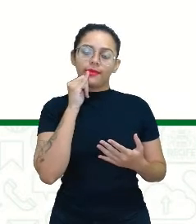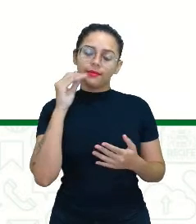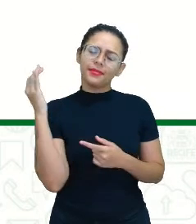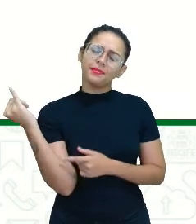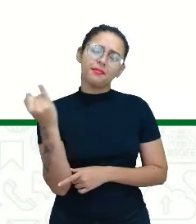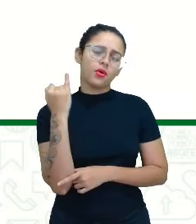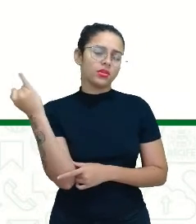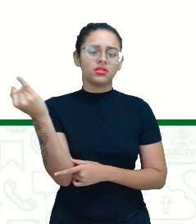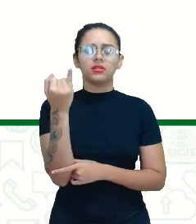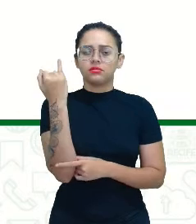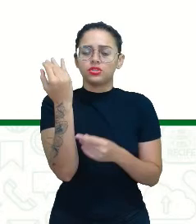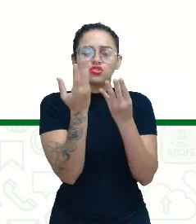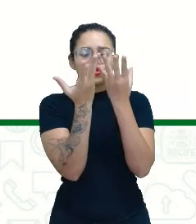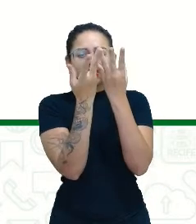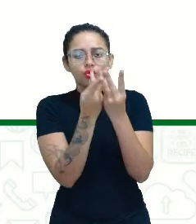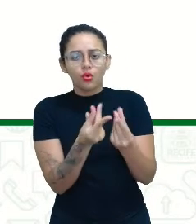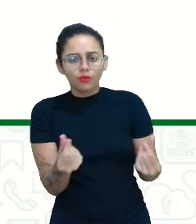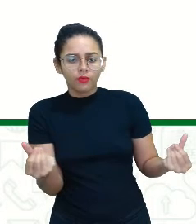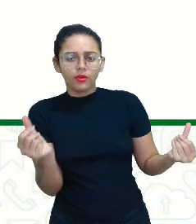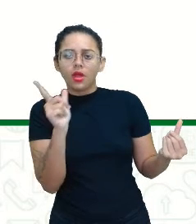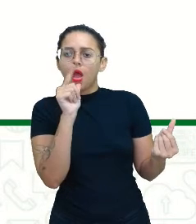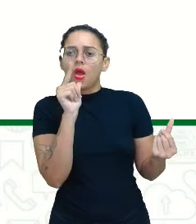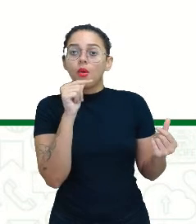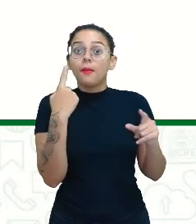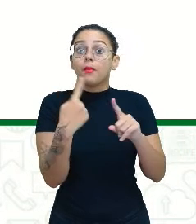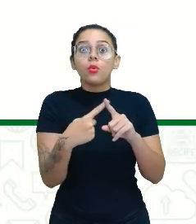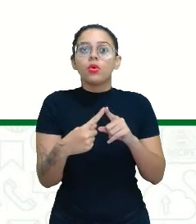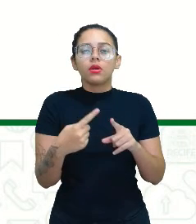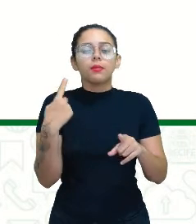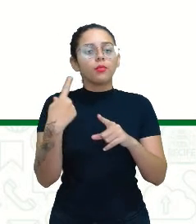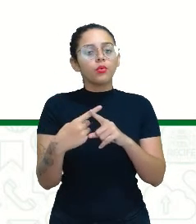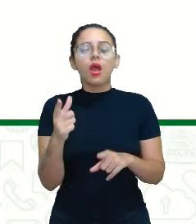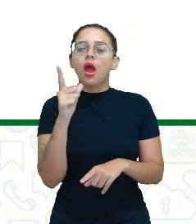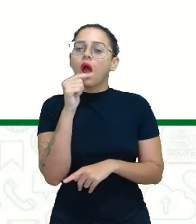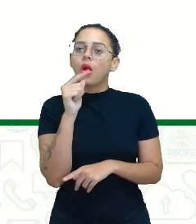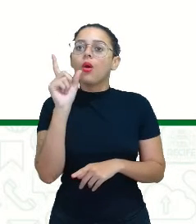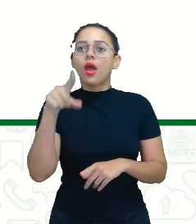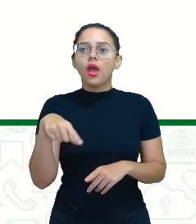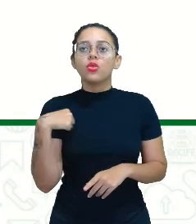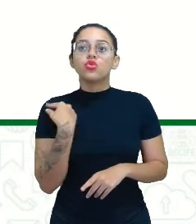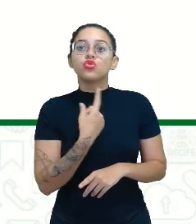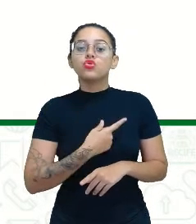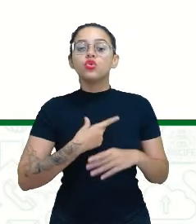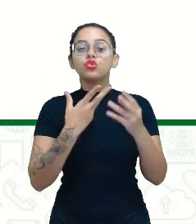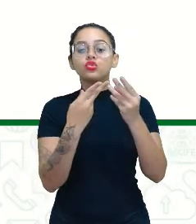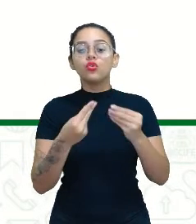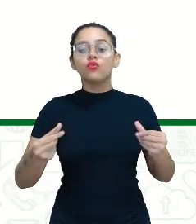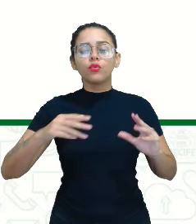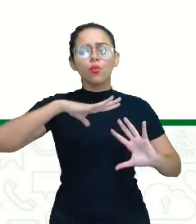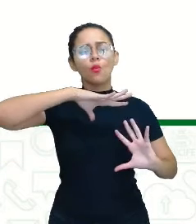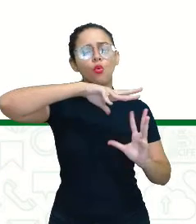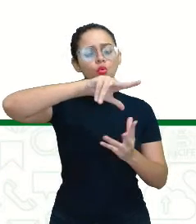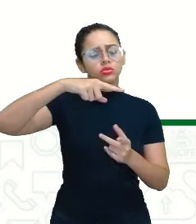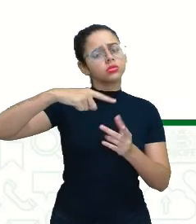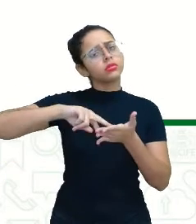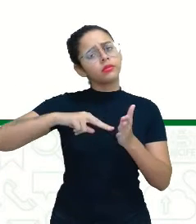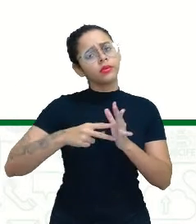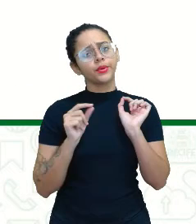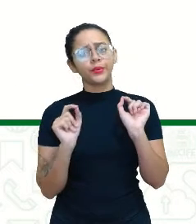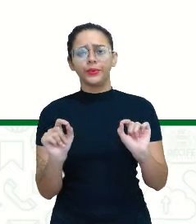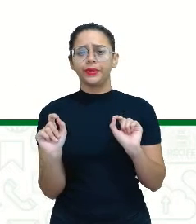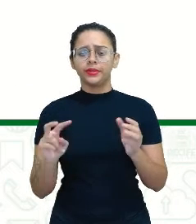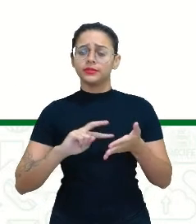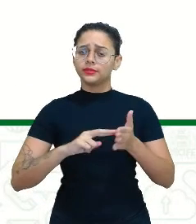importantíssimo de solvente porque porque a água é o nosso solvente Universal Isso quer dizer o quê